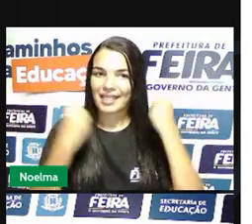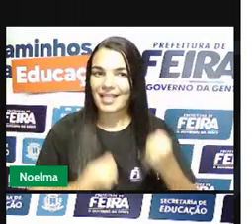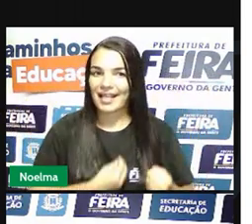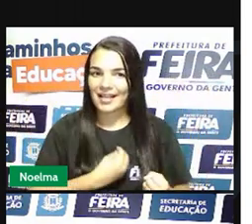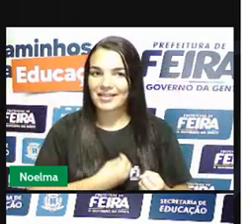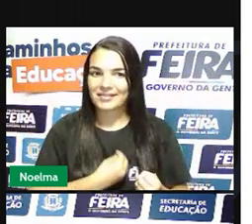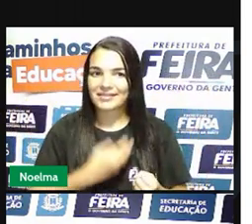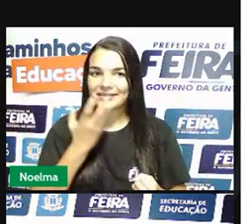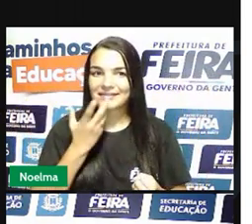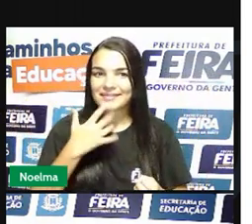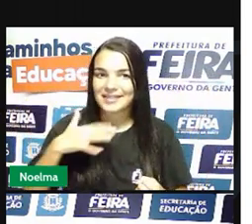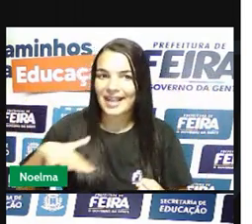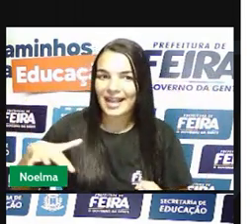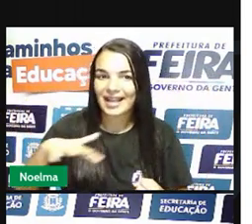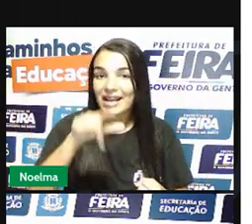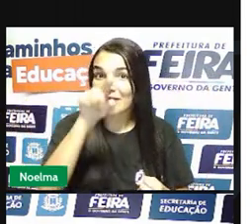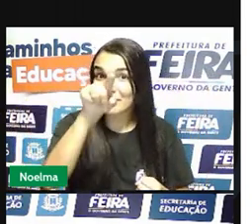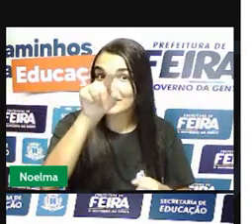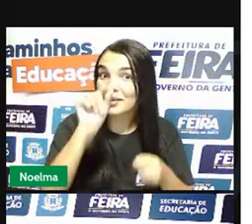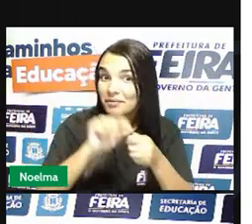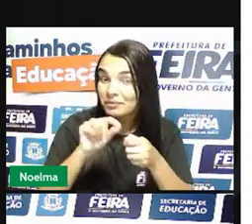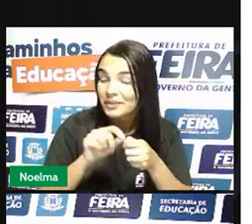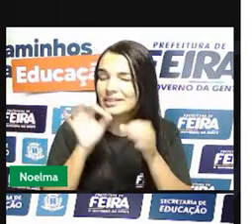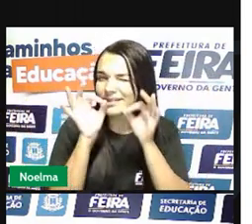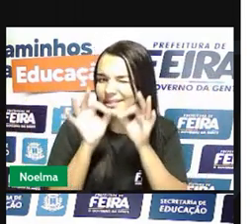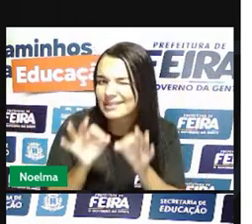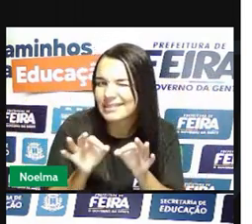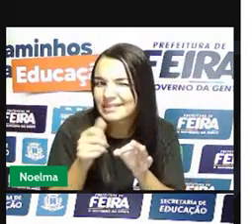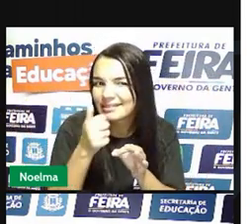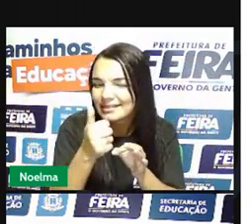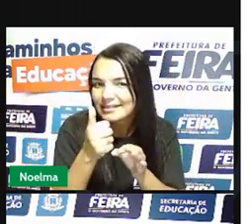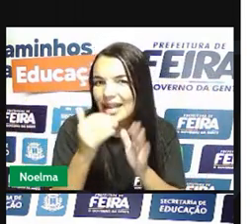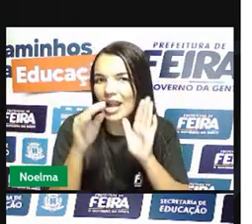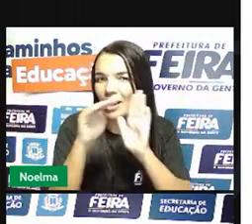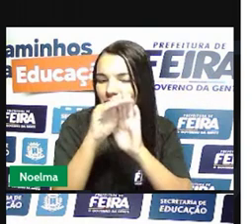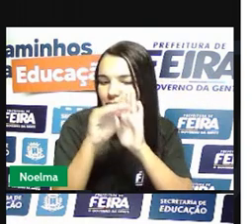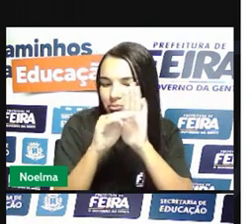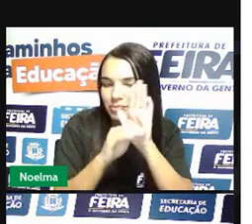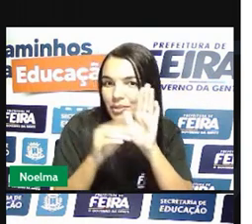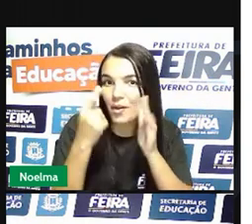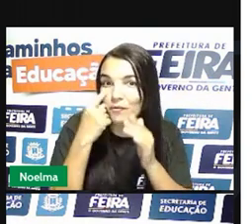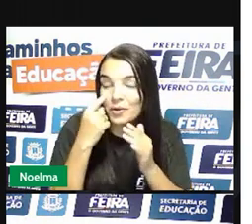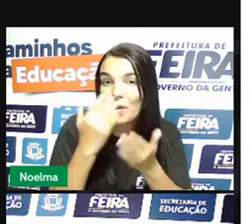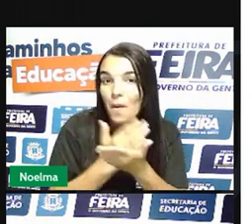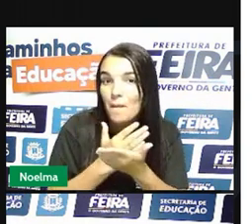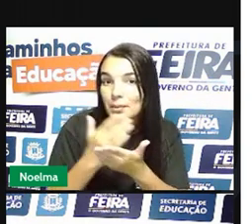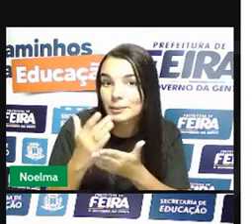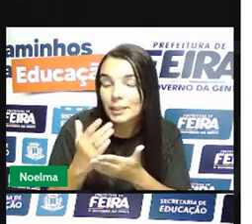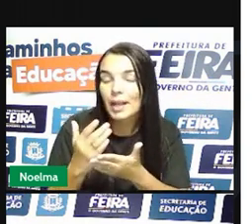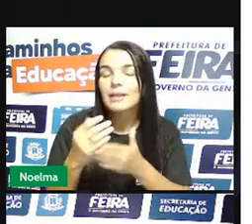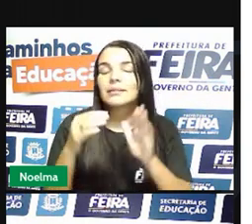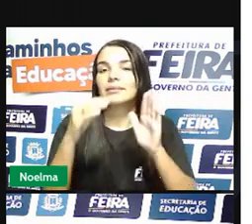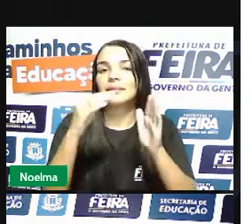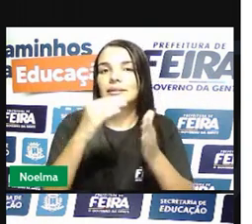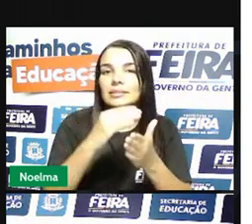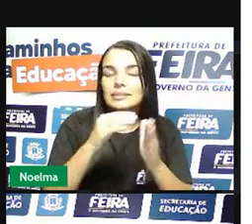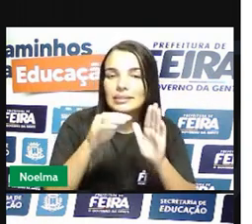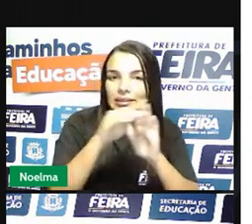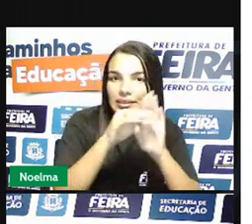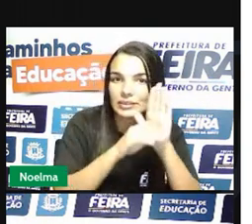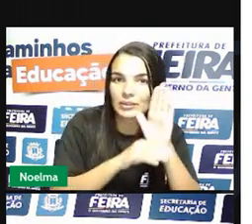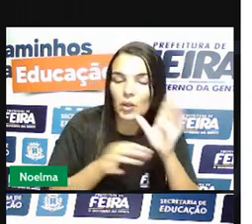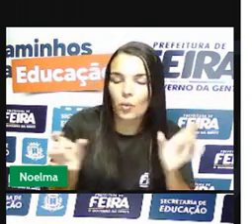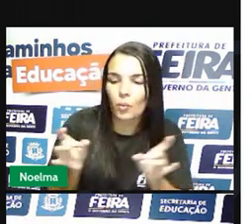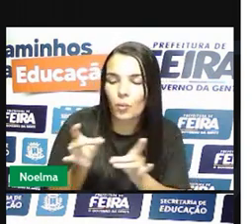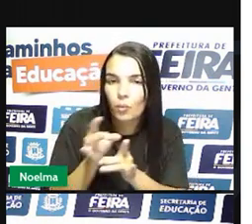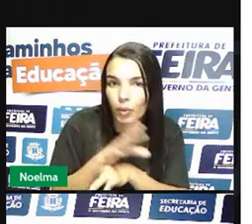certo? Façam direitinho, obedecendo aí a estrutura de introdução, desenvolvimento, conclusão e,